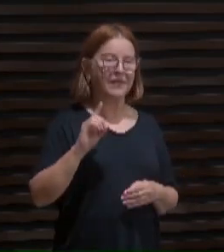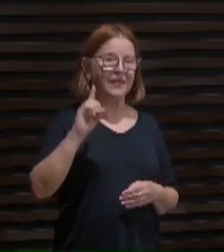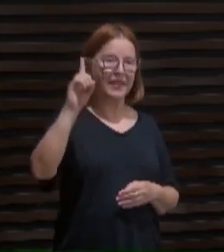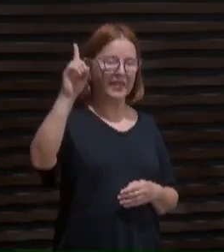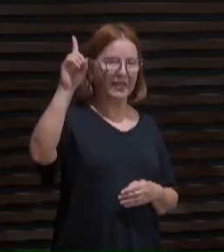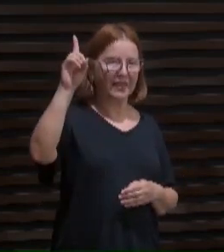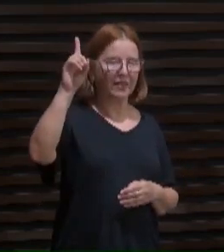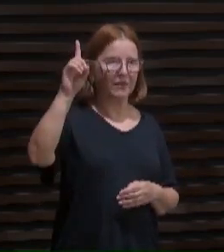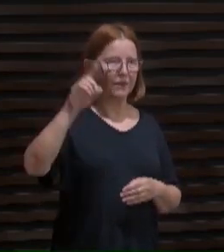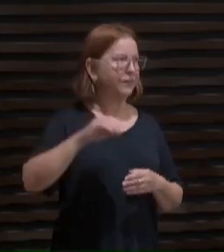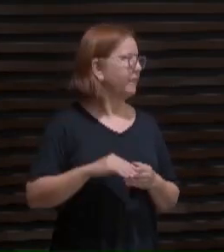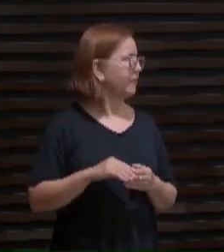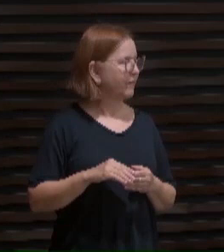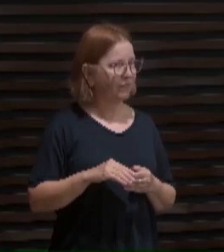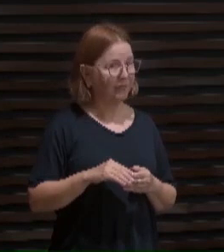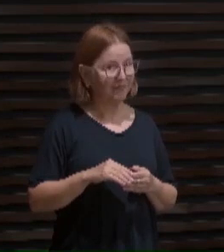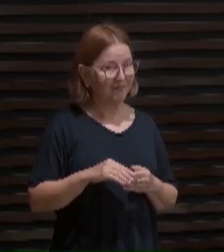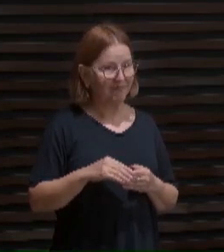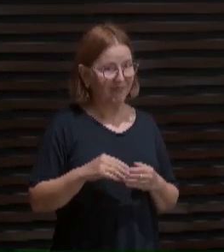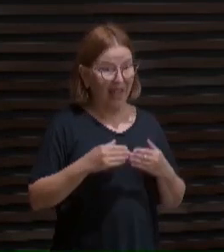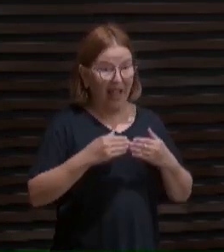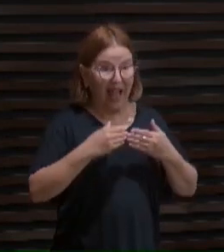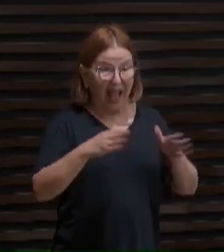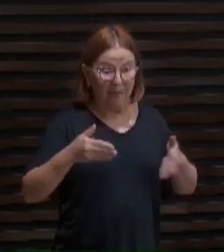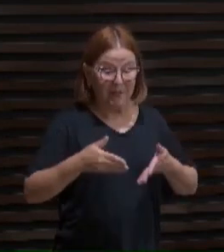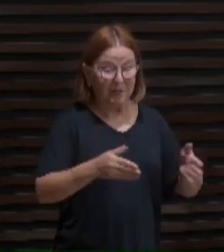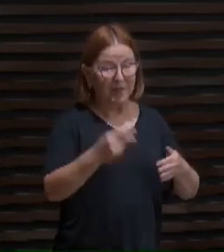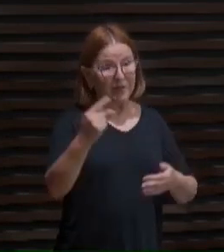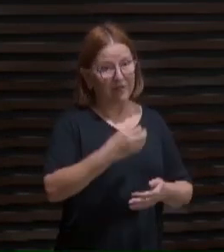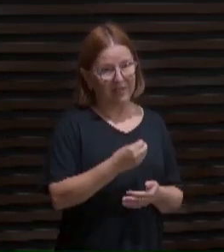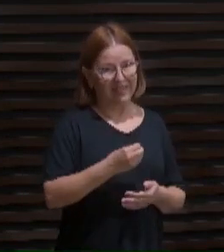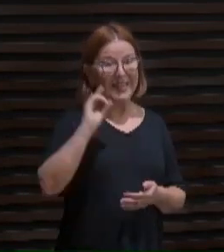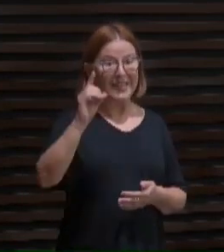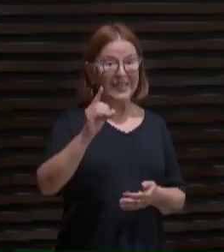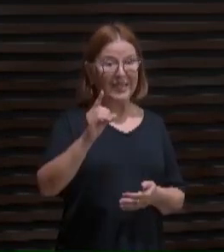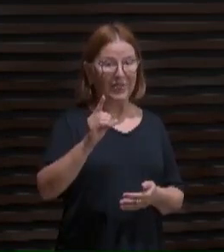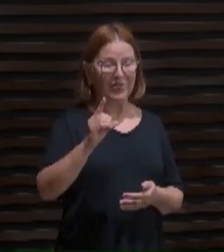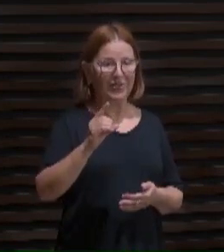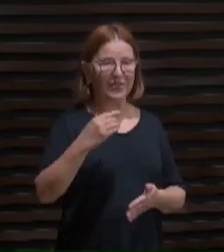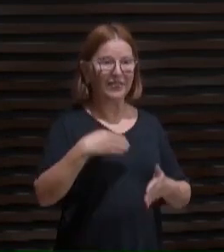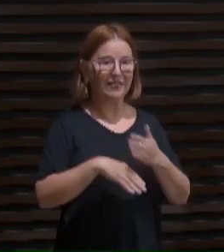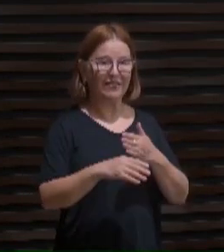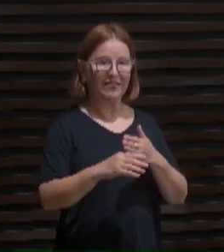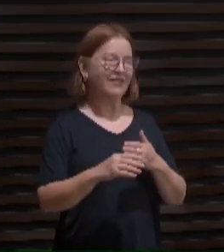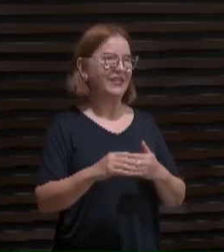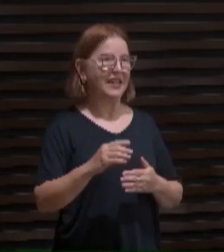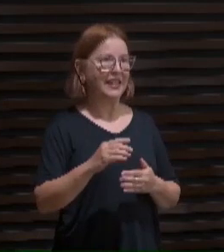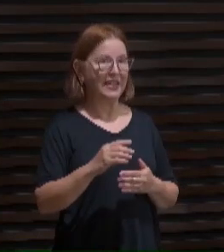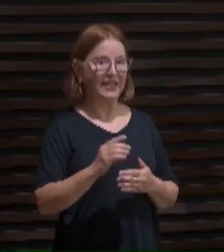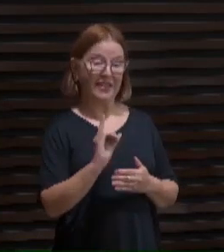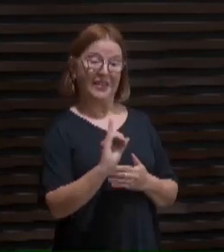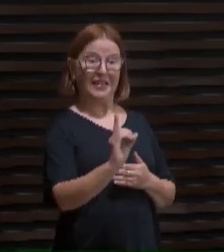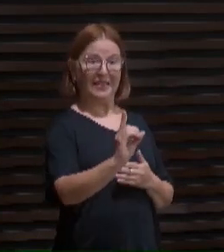Deus abra os caminhos da tua vida. Eu irei adiante de ti, quebrarei as portas de bronze,